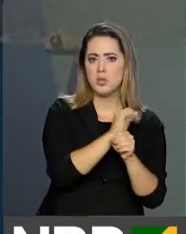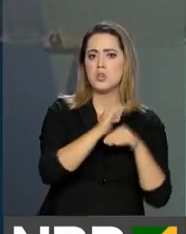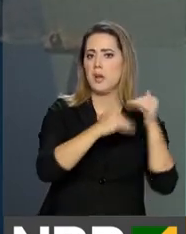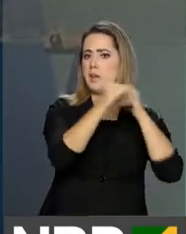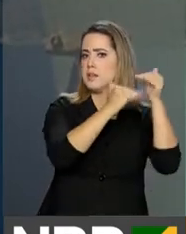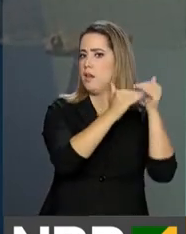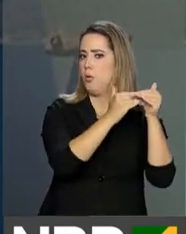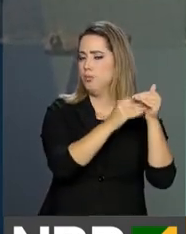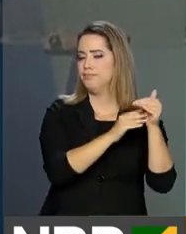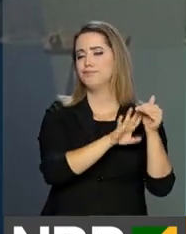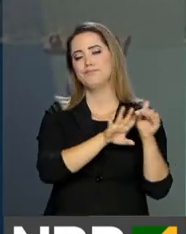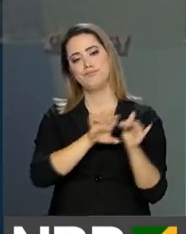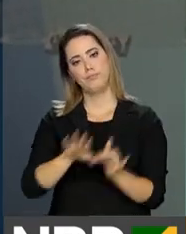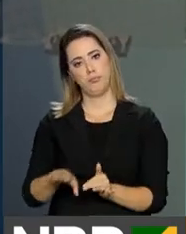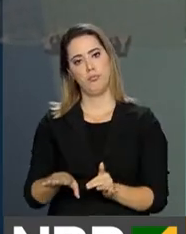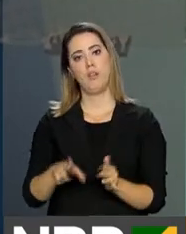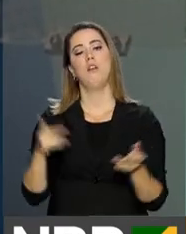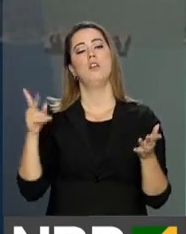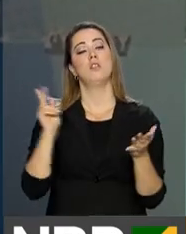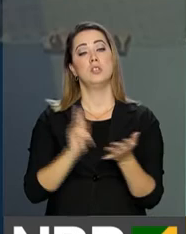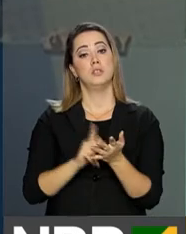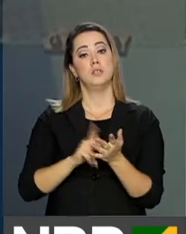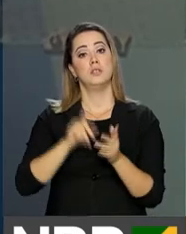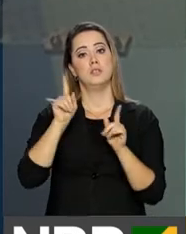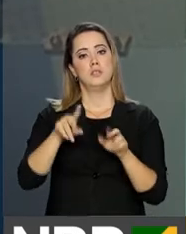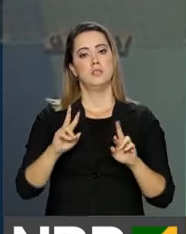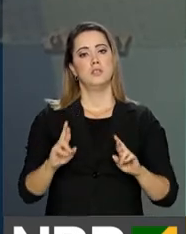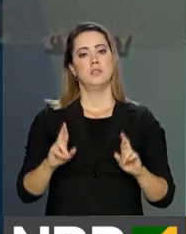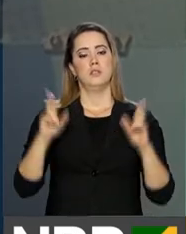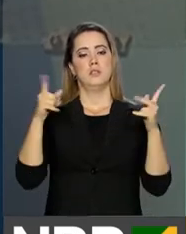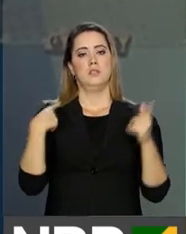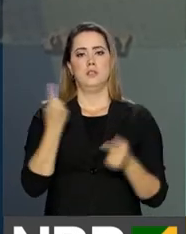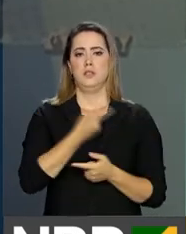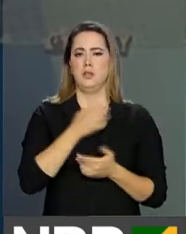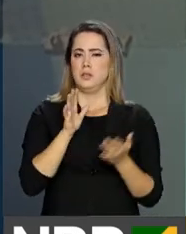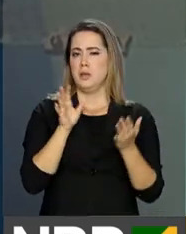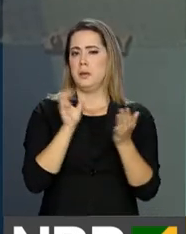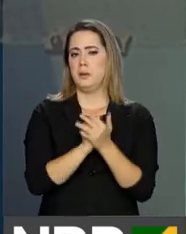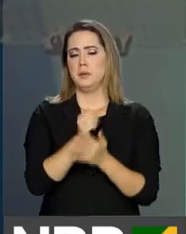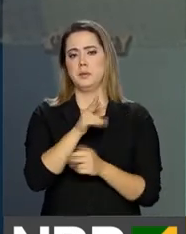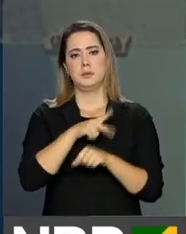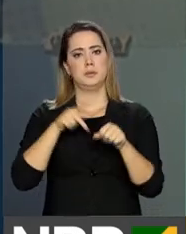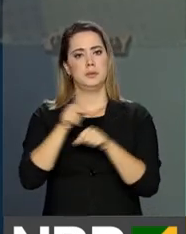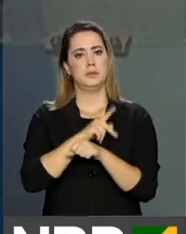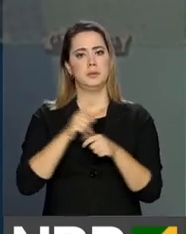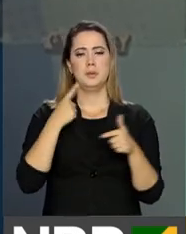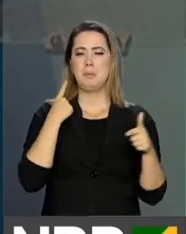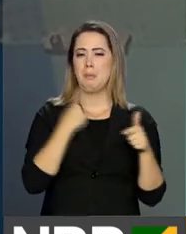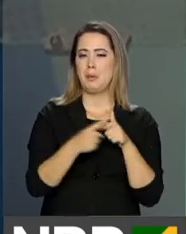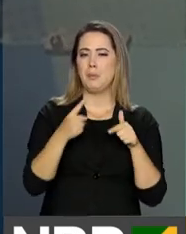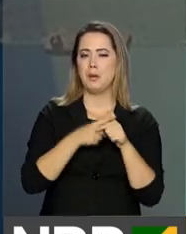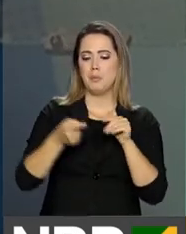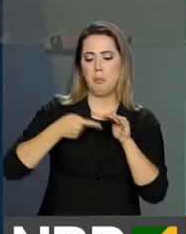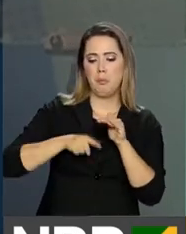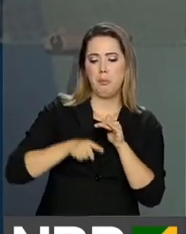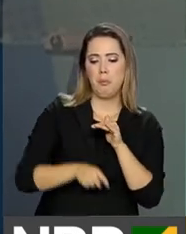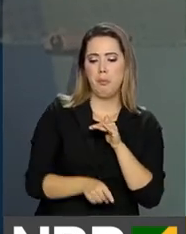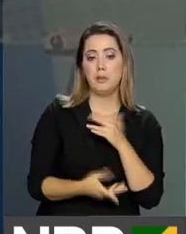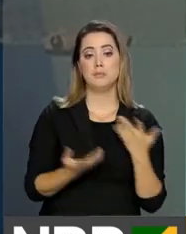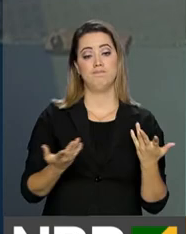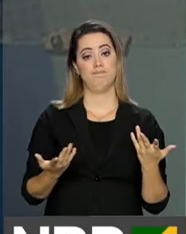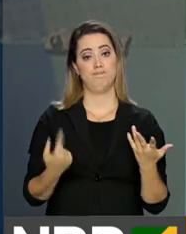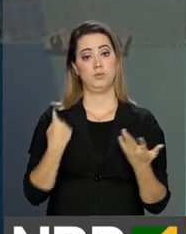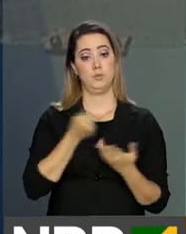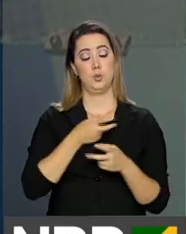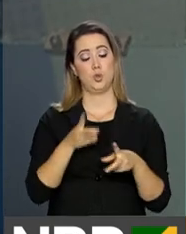desenvolveu, especialmente quando nós apanhamos o país numa recessão extraordinária. Então, a previsão que nós fizemos